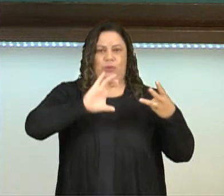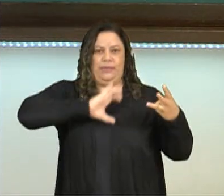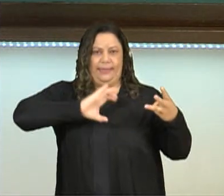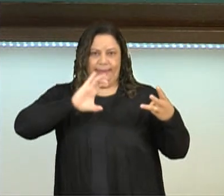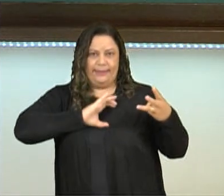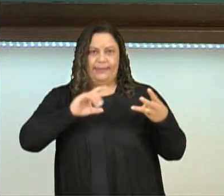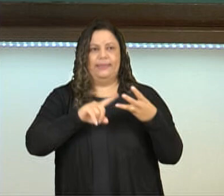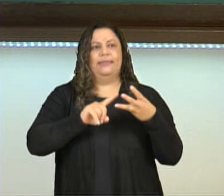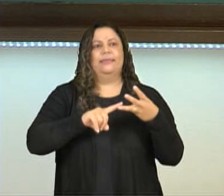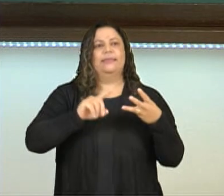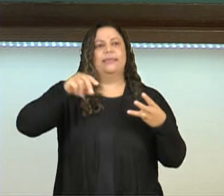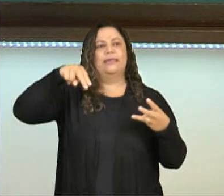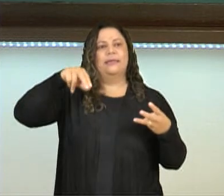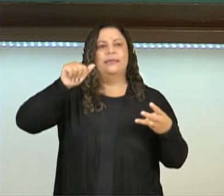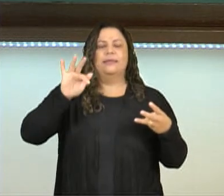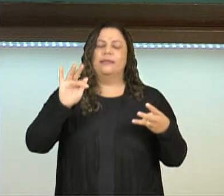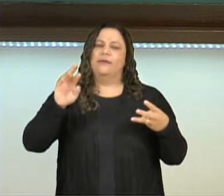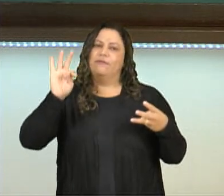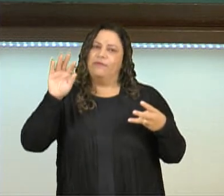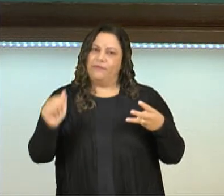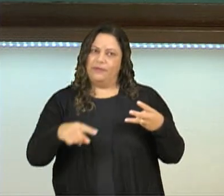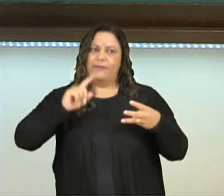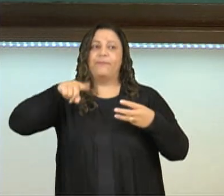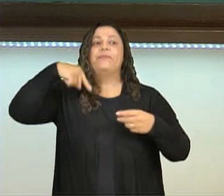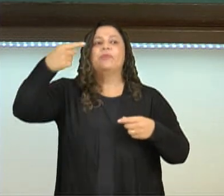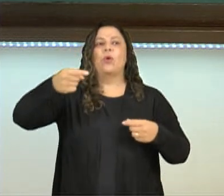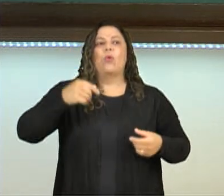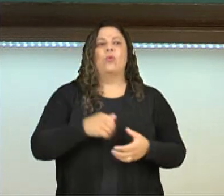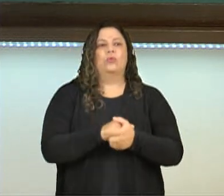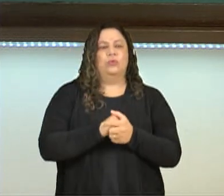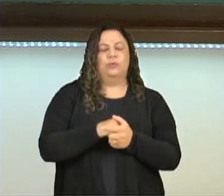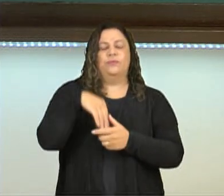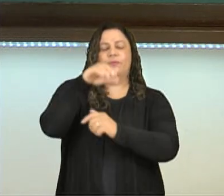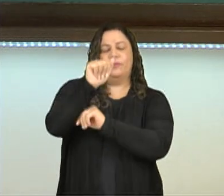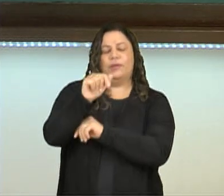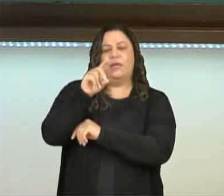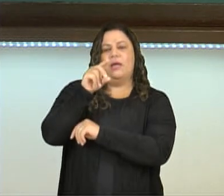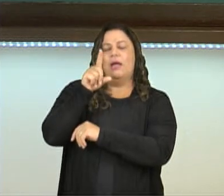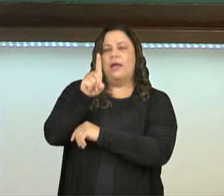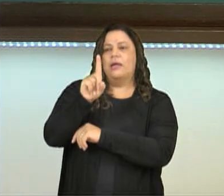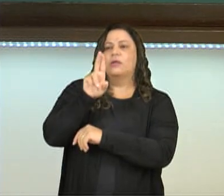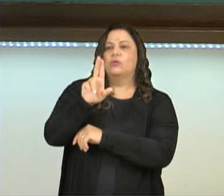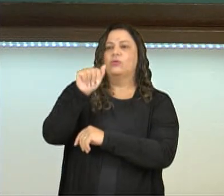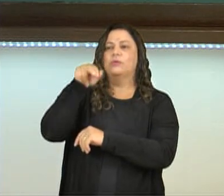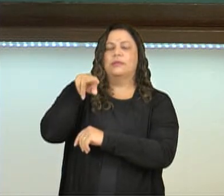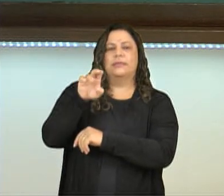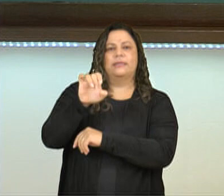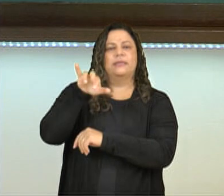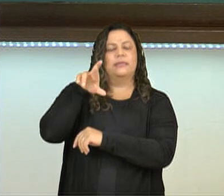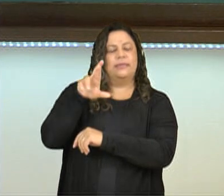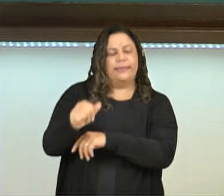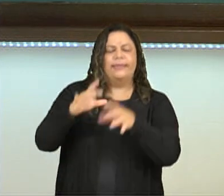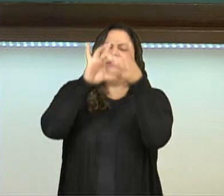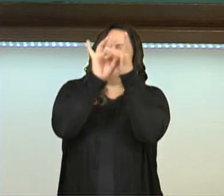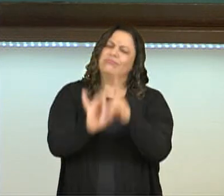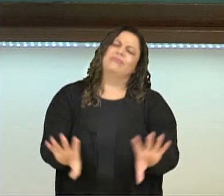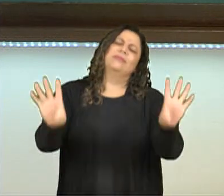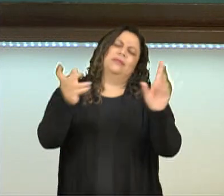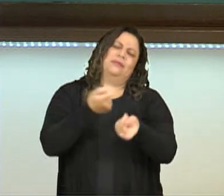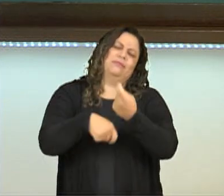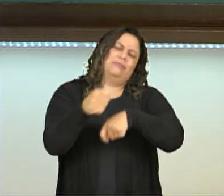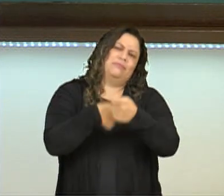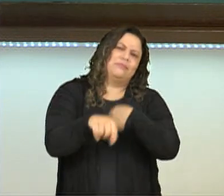mais avançado, mais abrangente, é a União Aduaneira, onde nós temos uma liberdade comercial, nós podemos